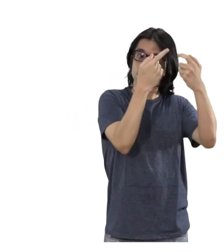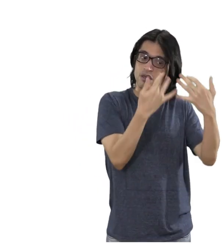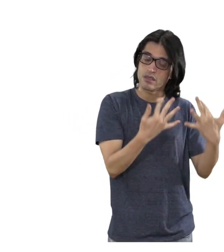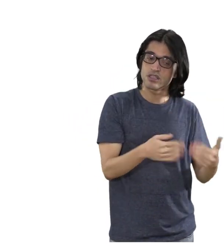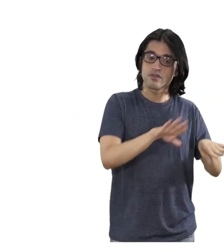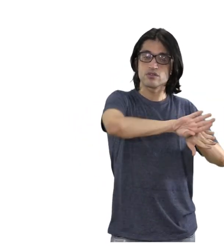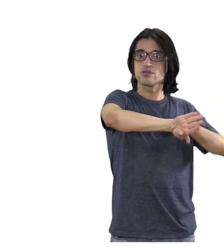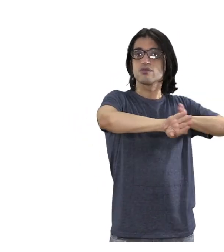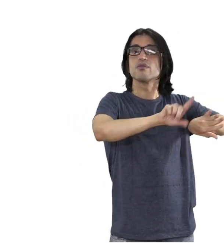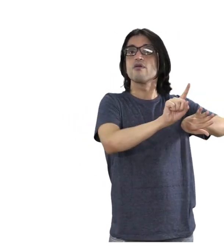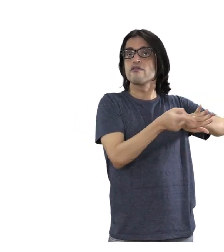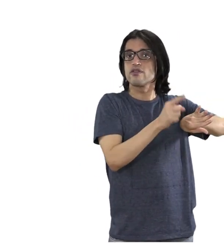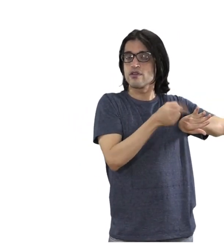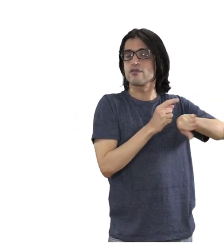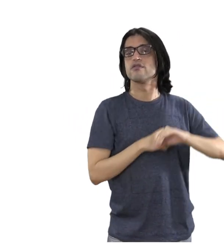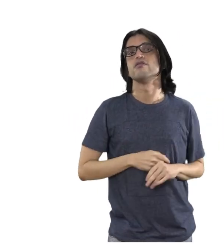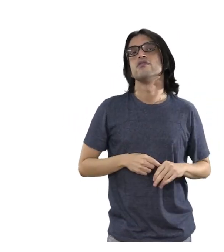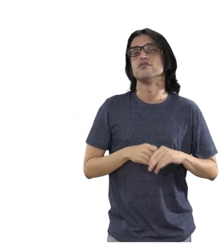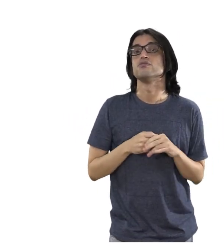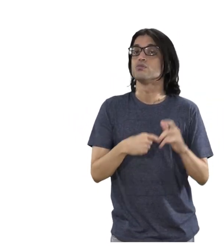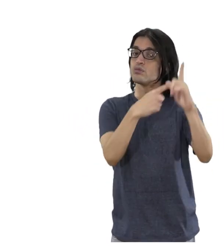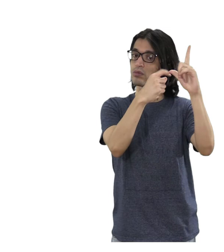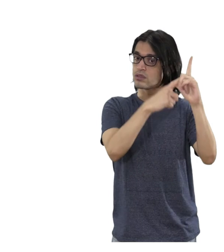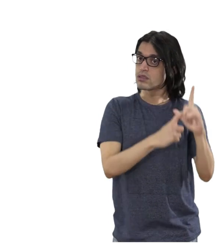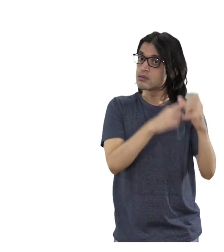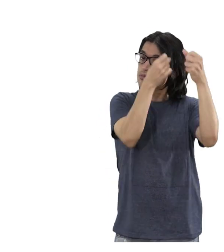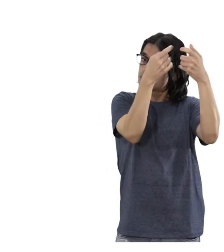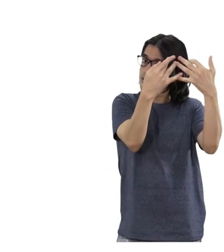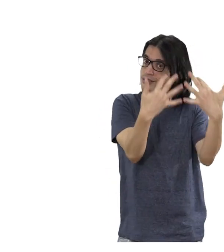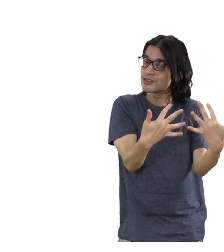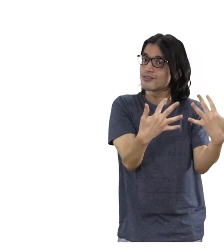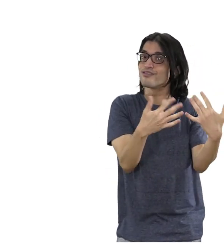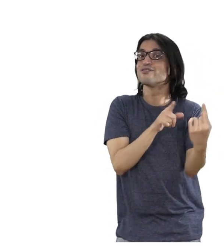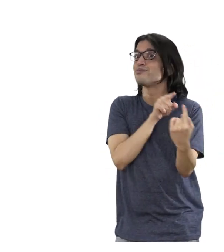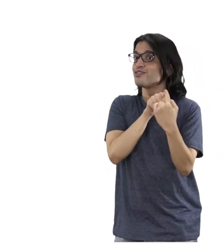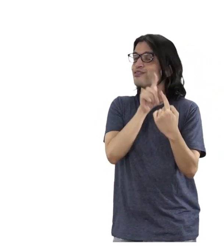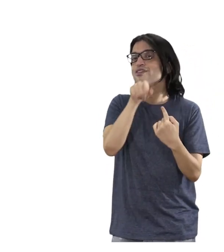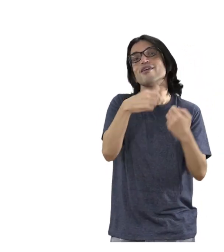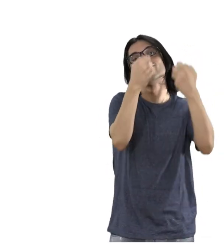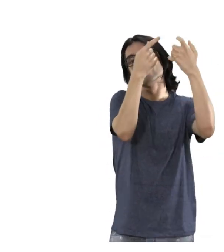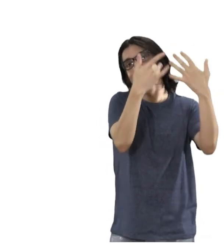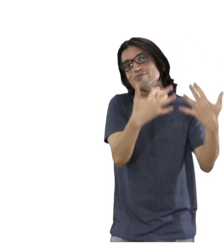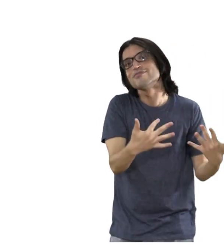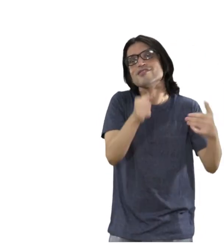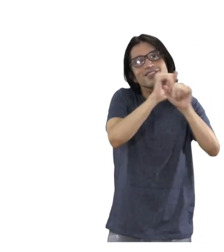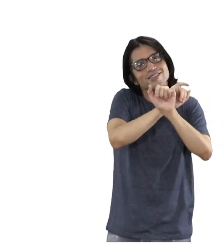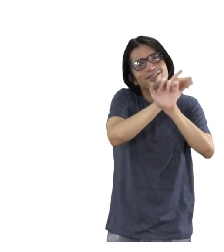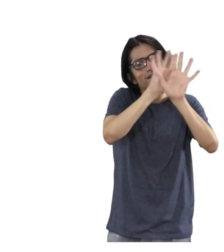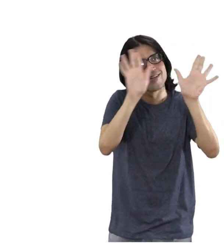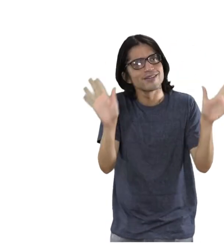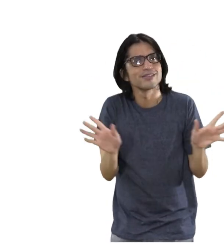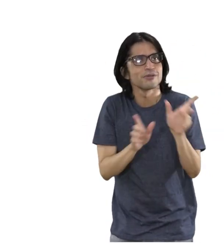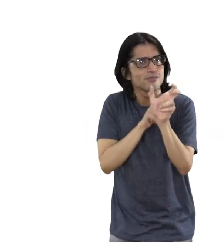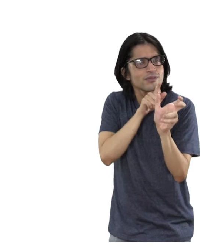por vírgulas. As orações subordinadas explicativas, como o seu próprio nome indica, explicam melhor ou esclarecem